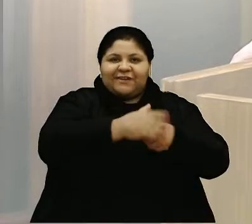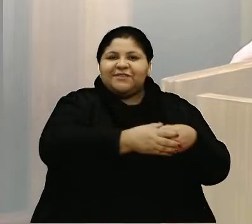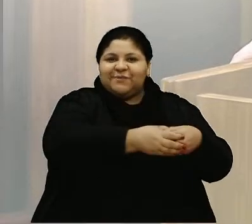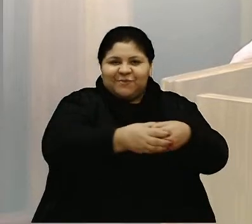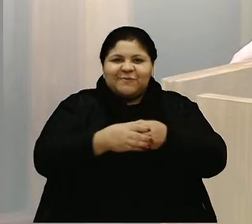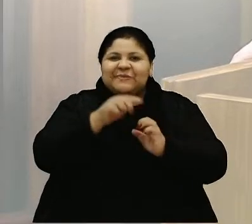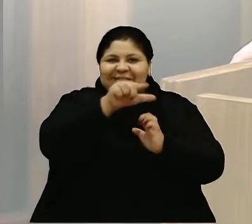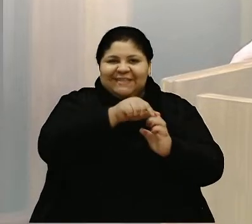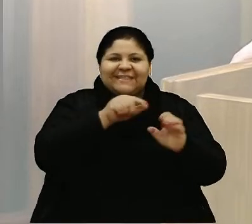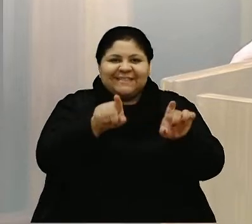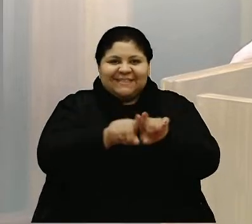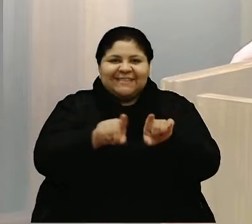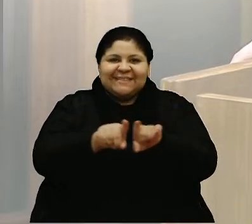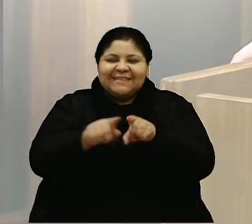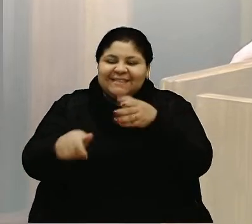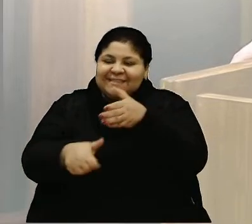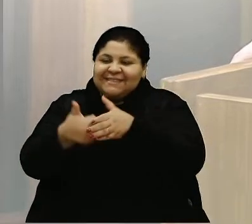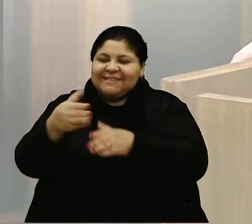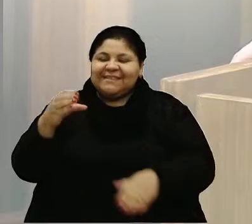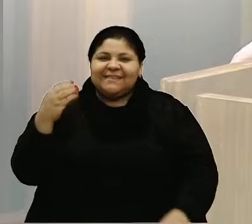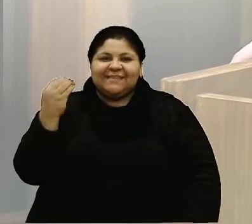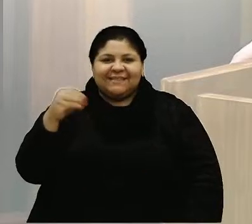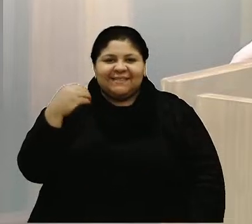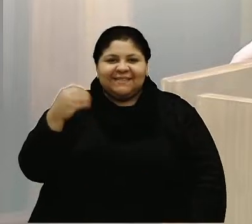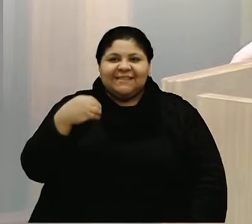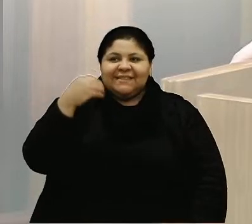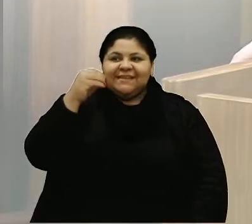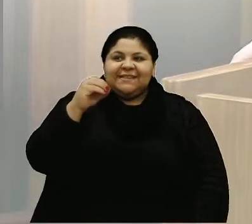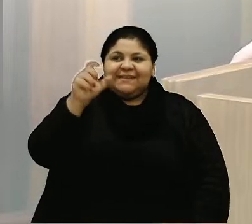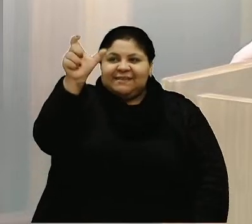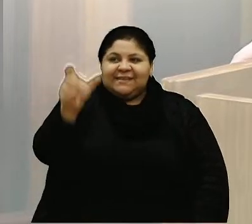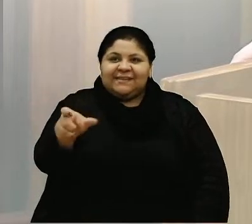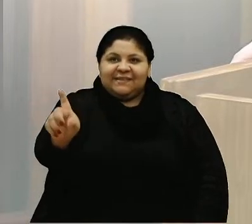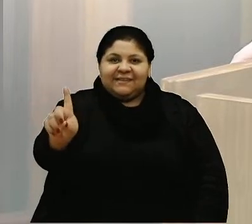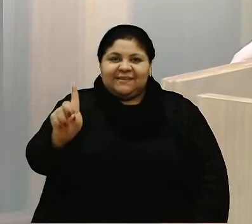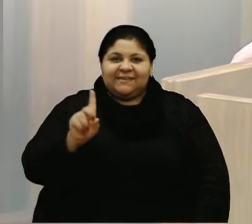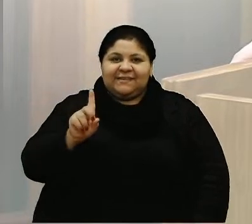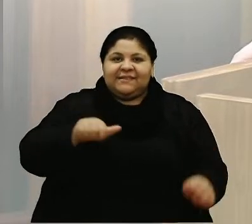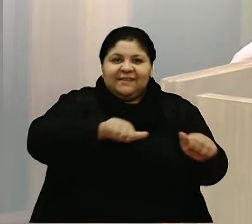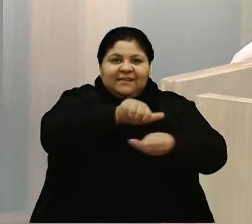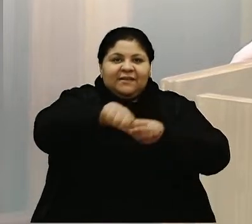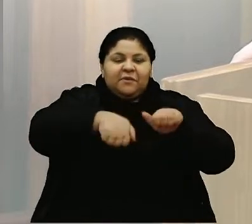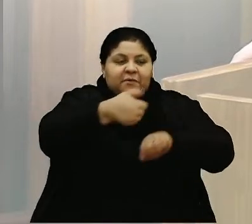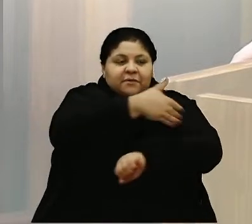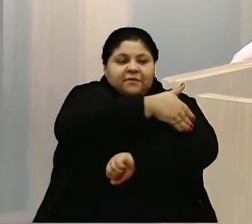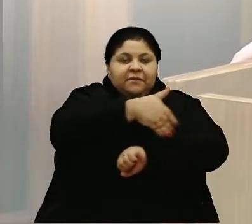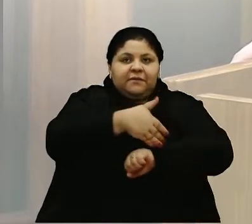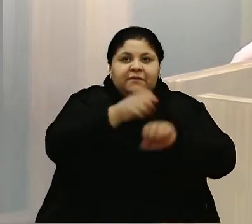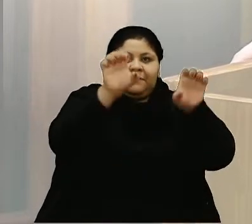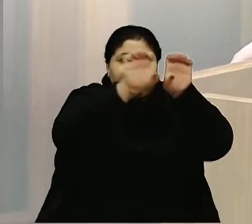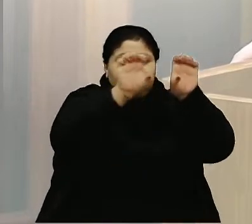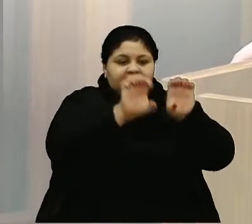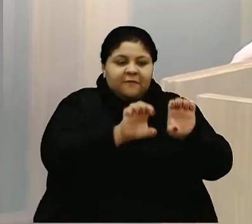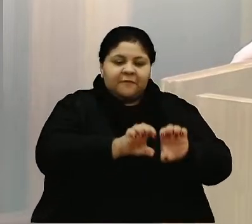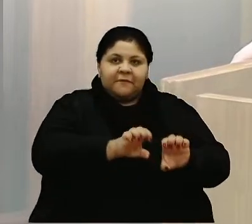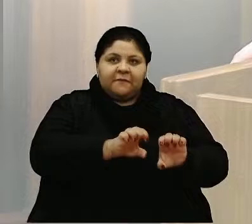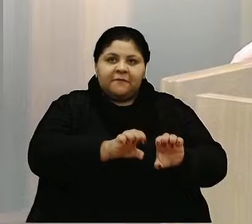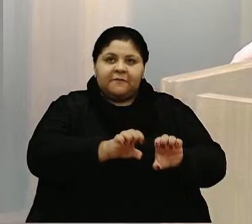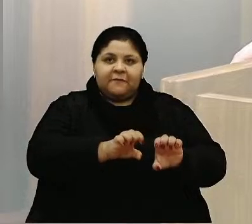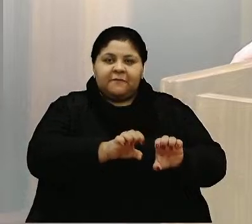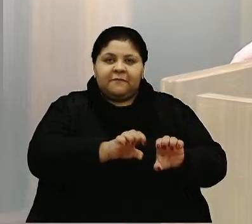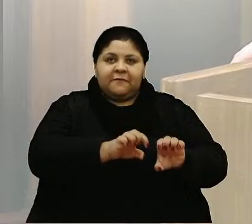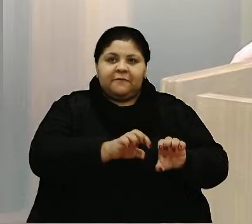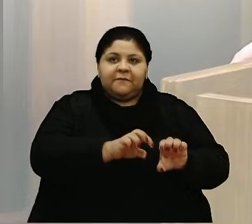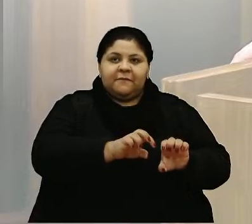tá? Para melhorar a experiência do cliente Toyota, com a mudança de endereço e ampliação da estrutura física das revendas TerraSol